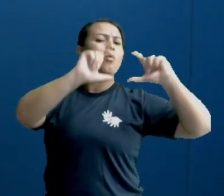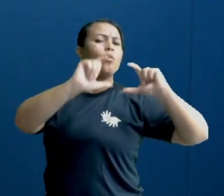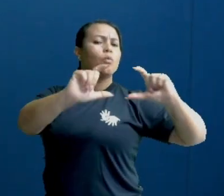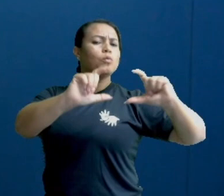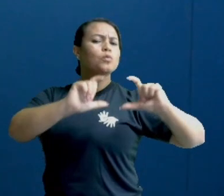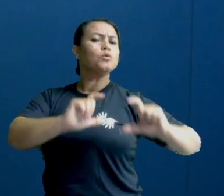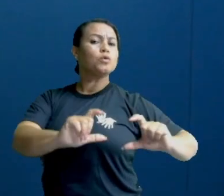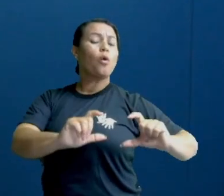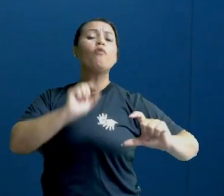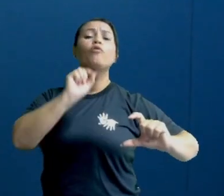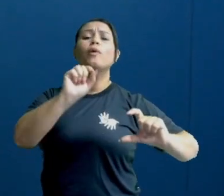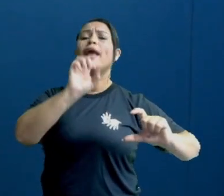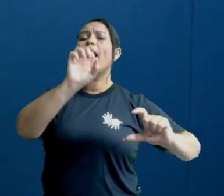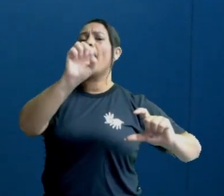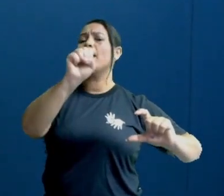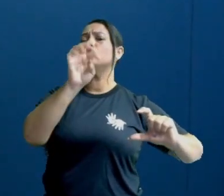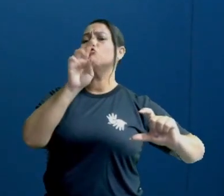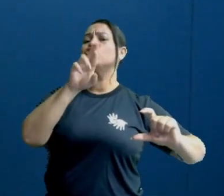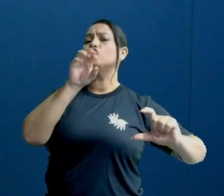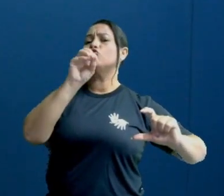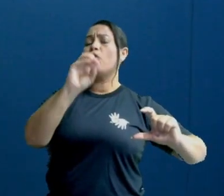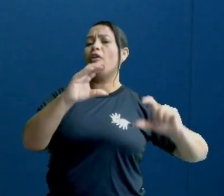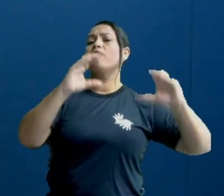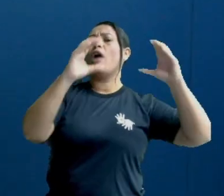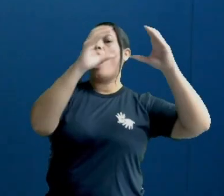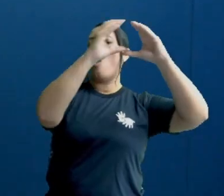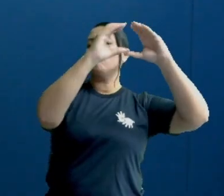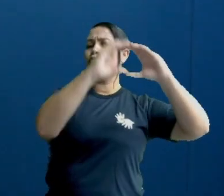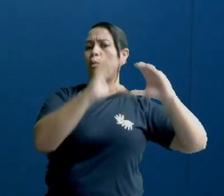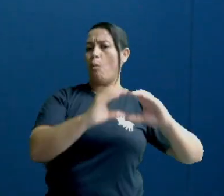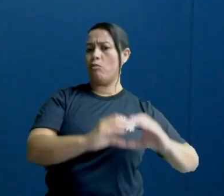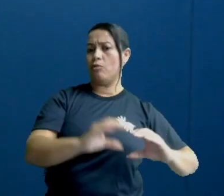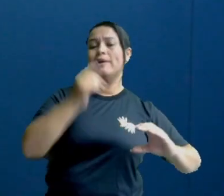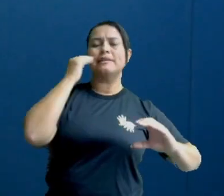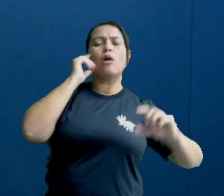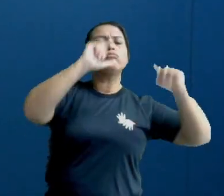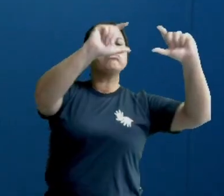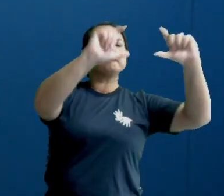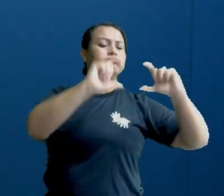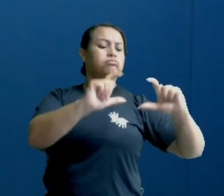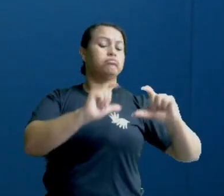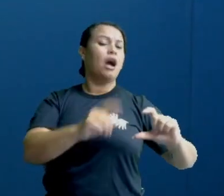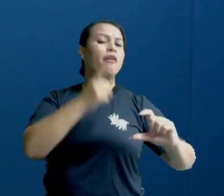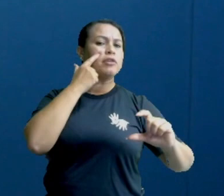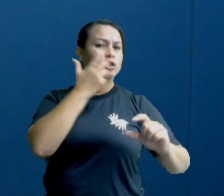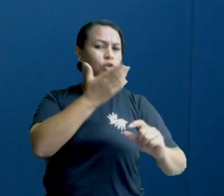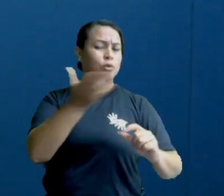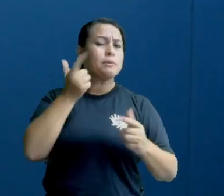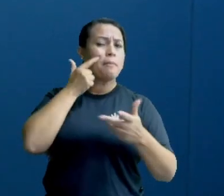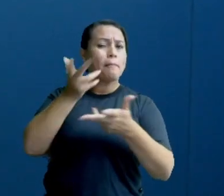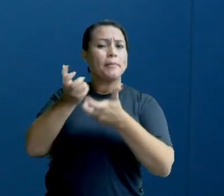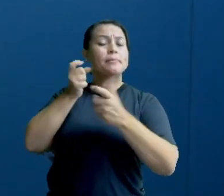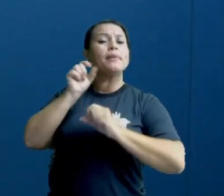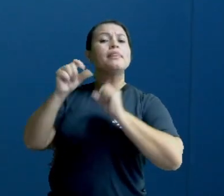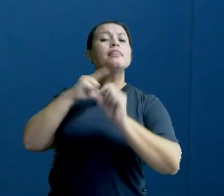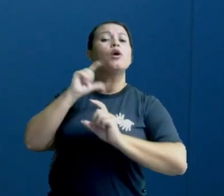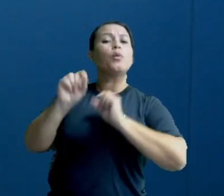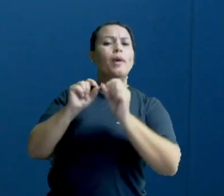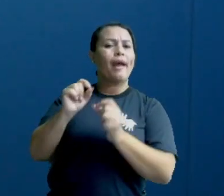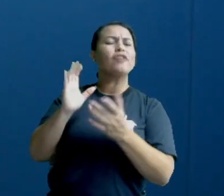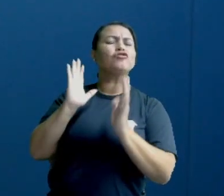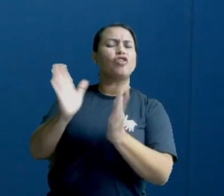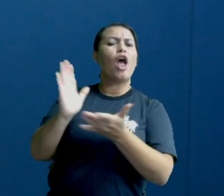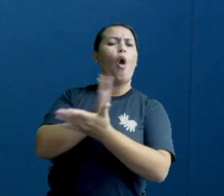uma estrofe? A estrofe é um conjunto desses versos. Então, ó, se você perceber, eu tenho até